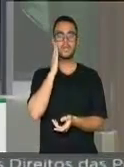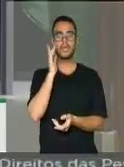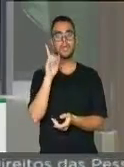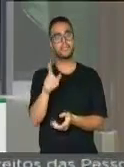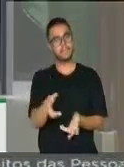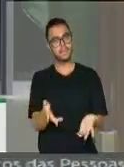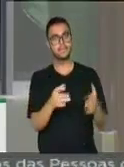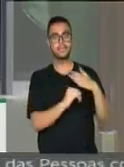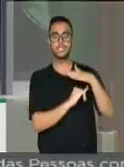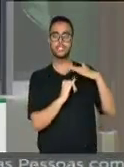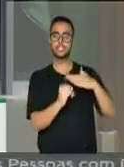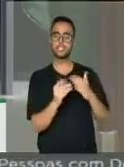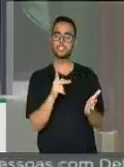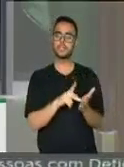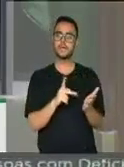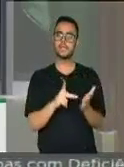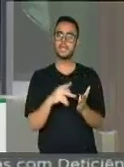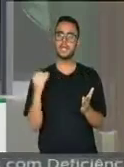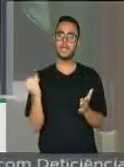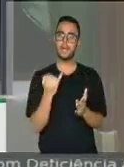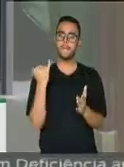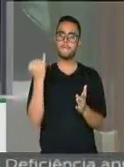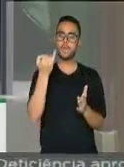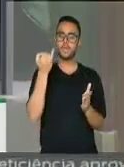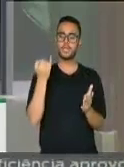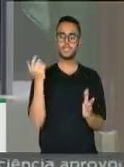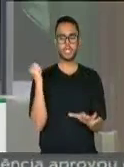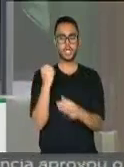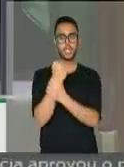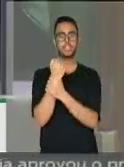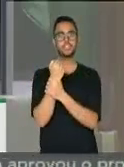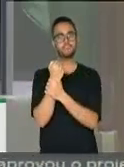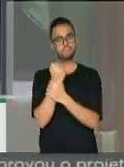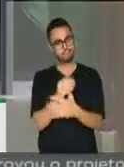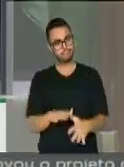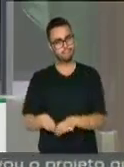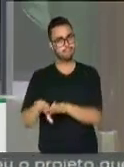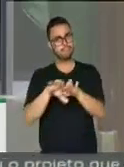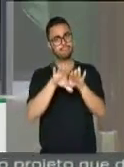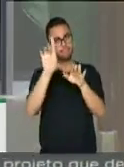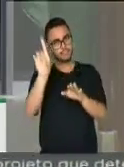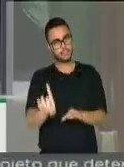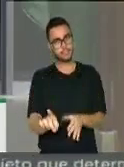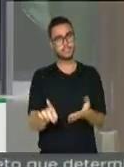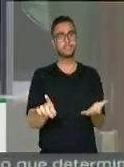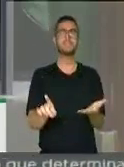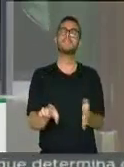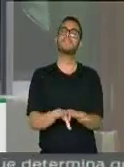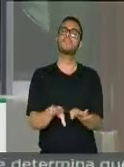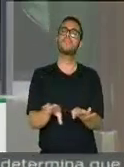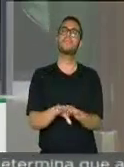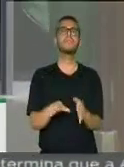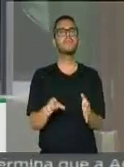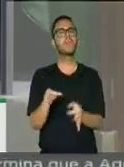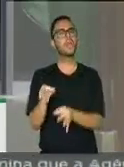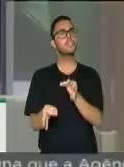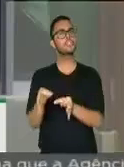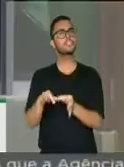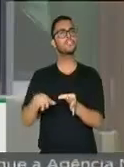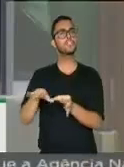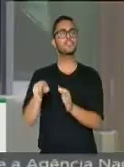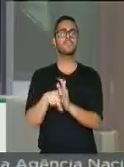uma instituição da maior importância para a garantia do Estado Democrático de Direito, da ordem jurídica, e a OAB